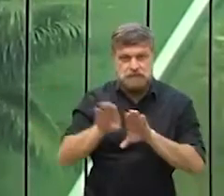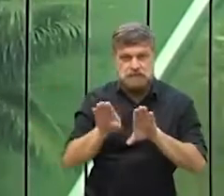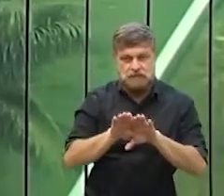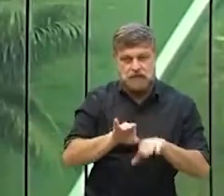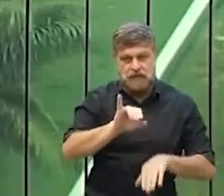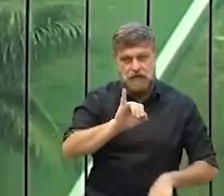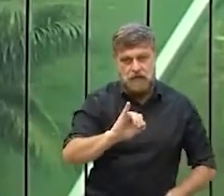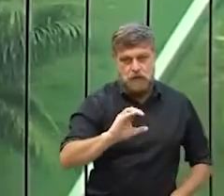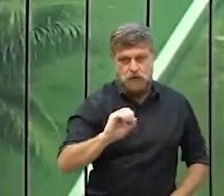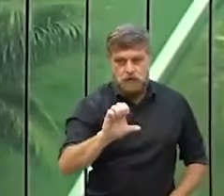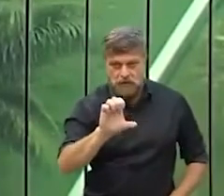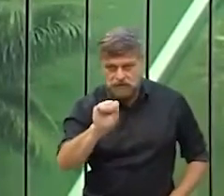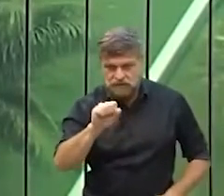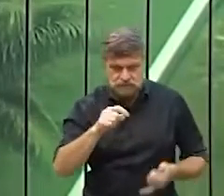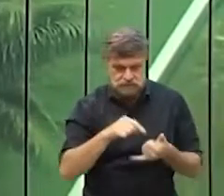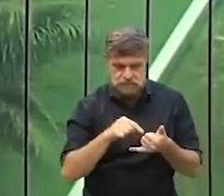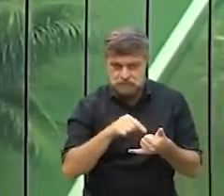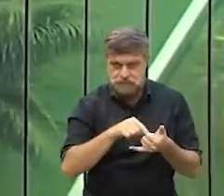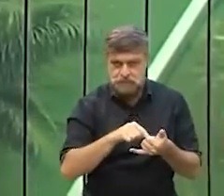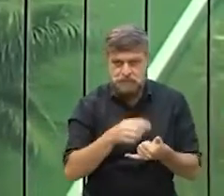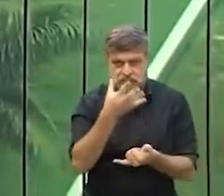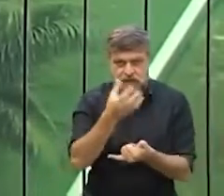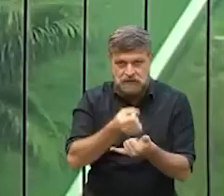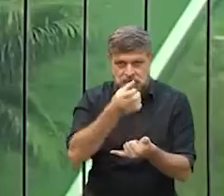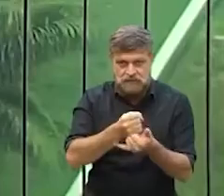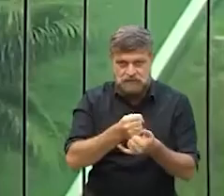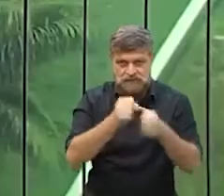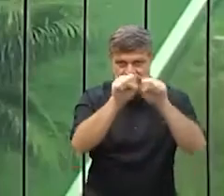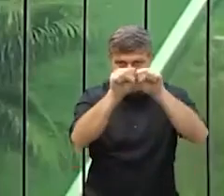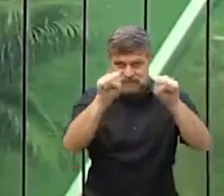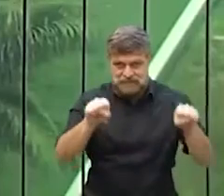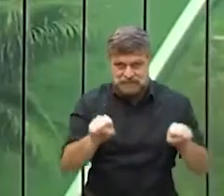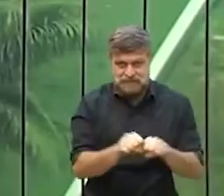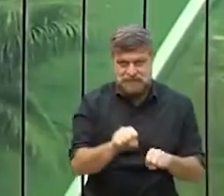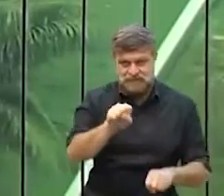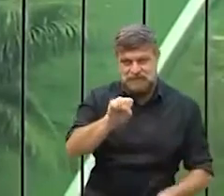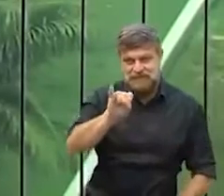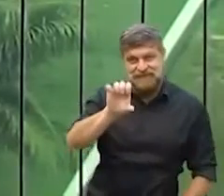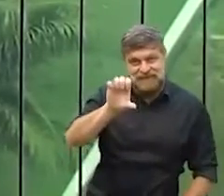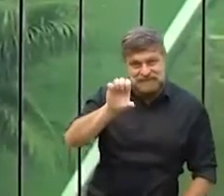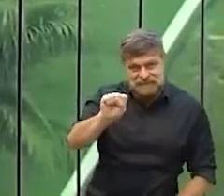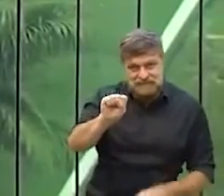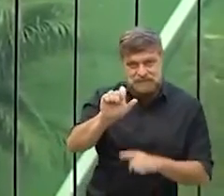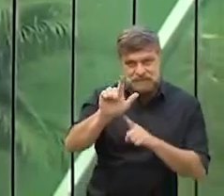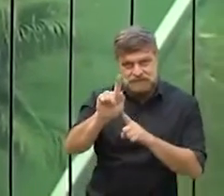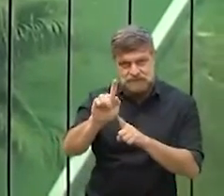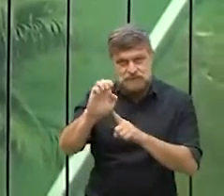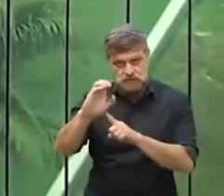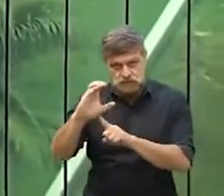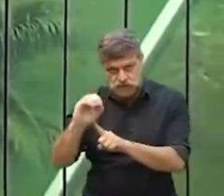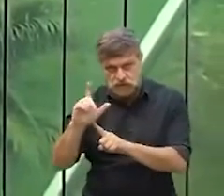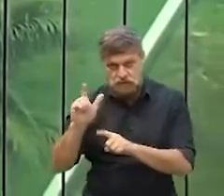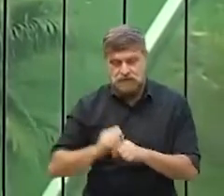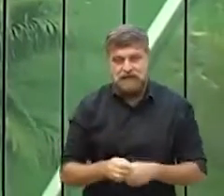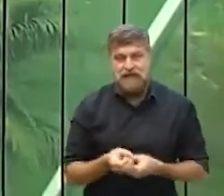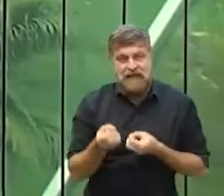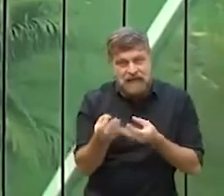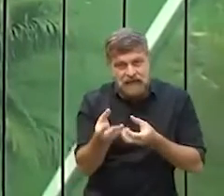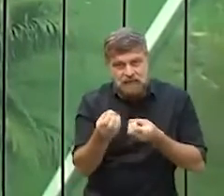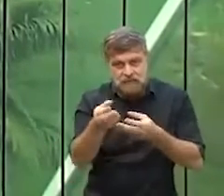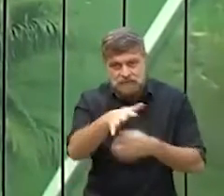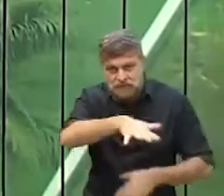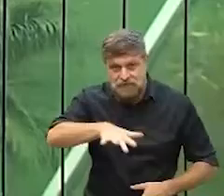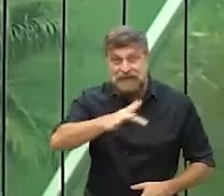sistema Android quanto iOS. Esse aplicativo se chama SISGEL, que é uma sigla para o nome completo, Sistema